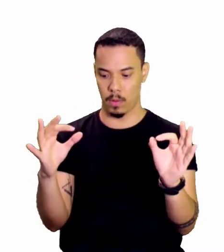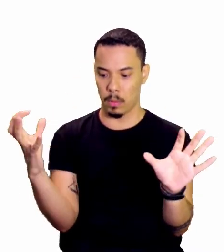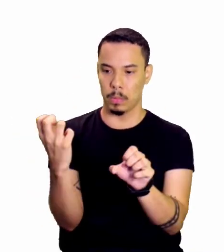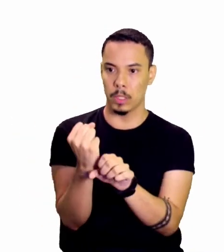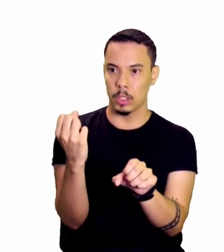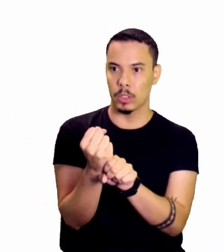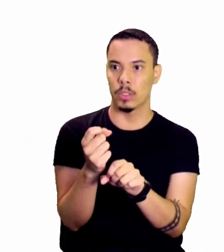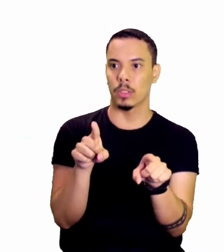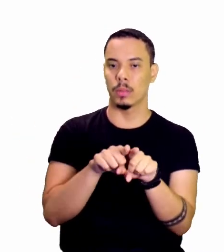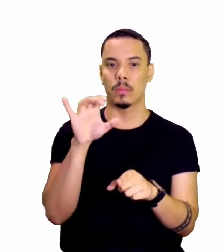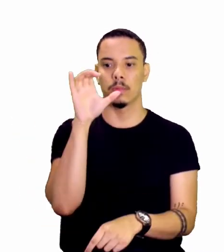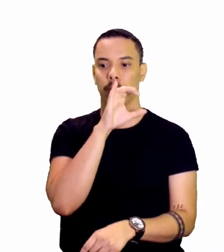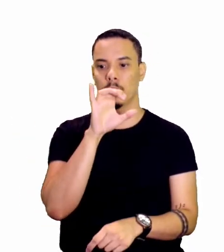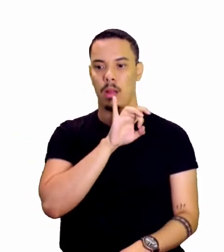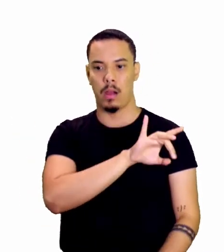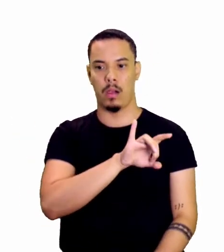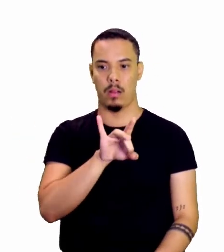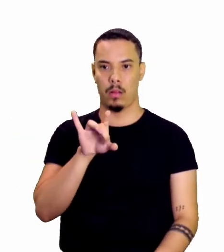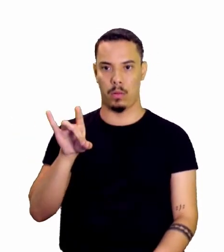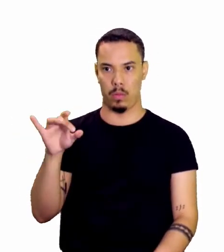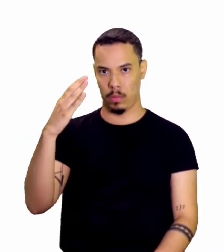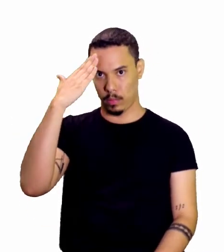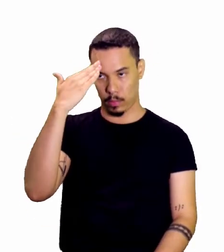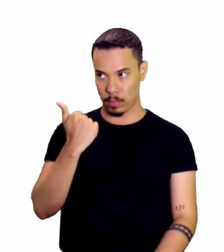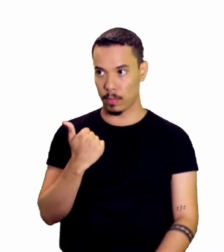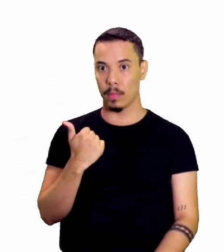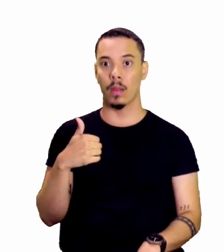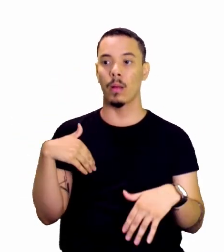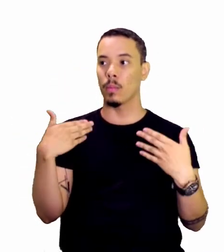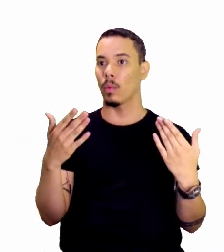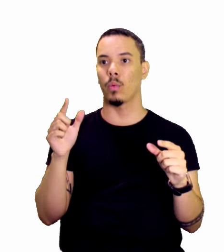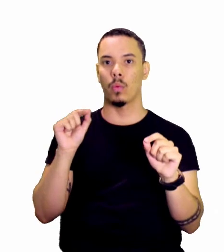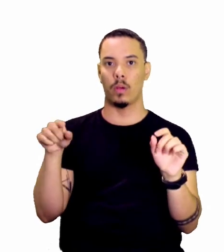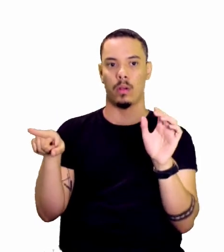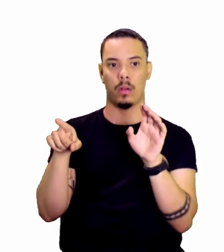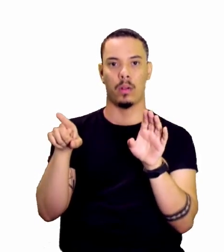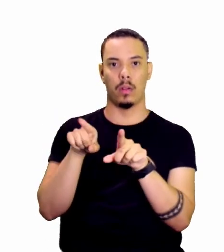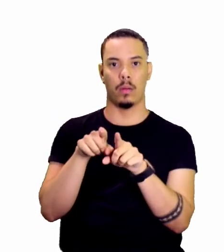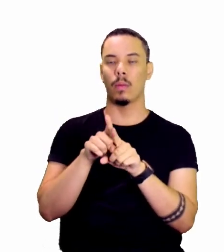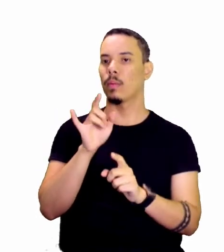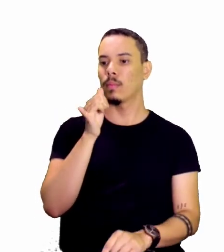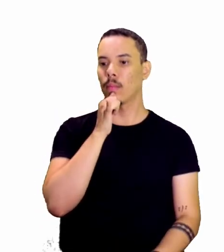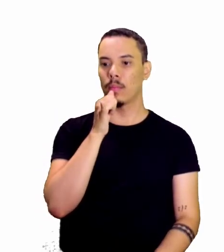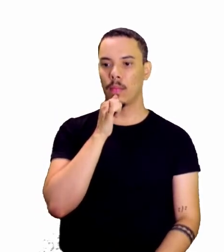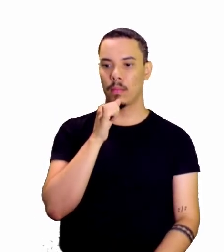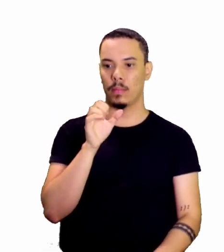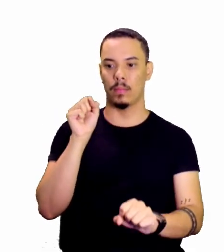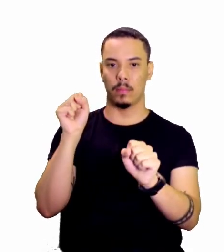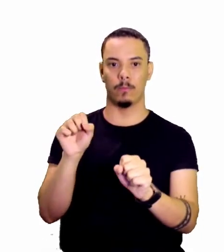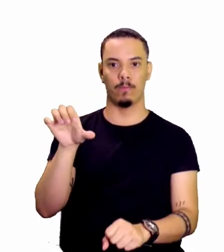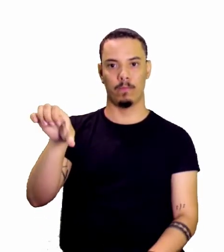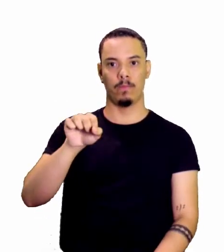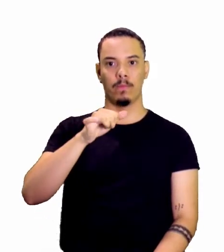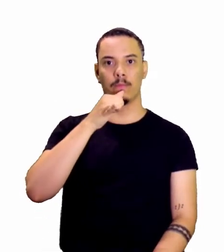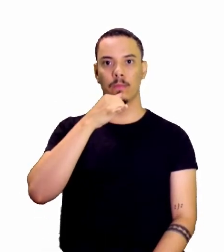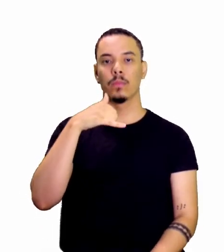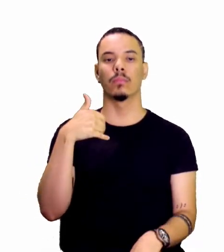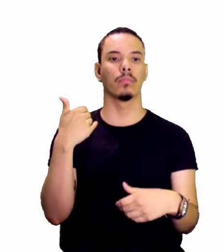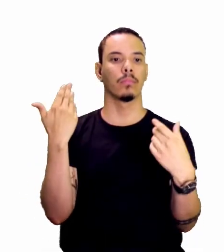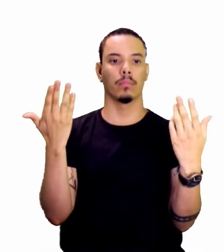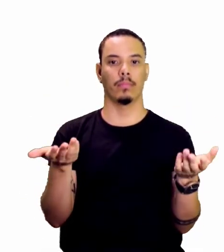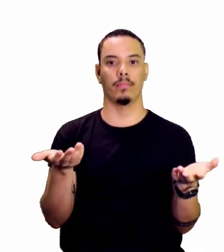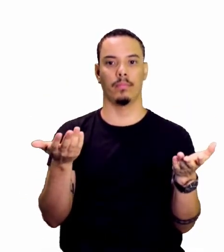mediu mediu essas velocidades em cada. Então pessoal Olha só por exemplo aqui ó deixa eu pegar nosso